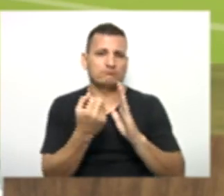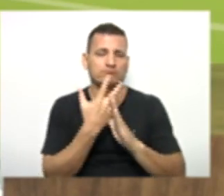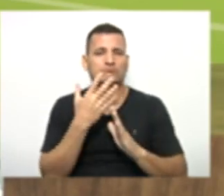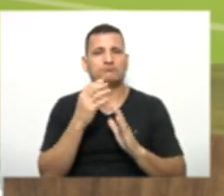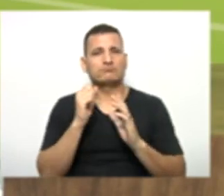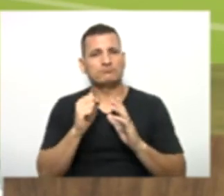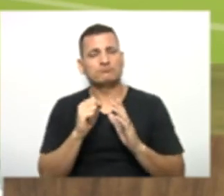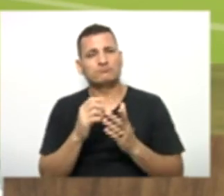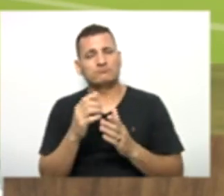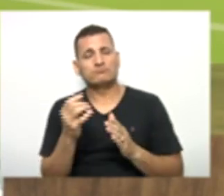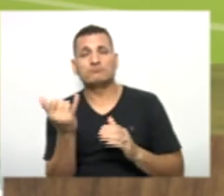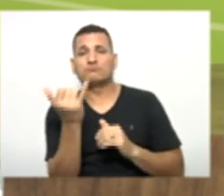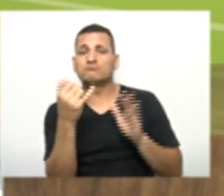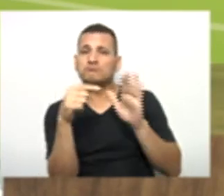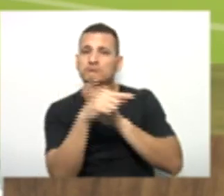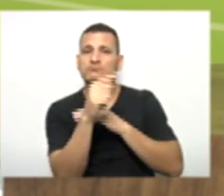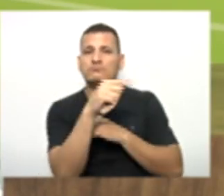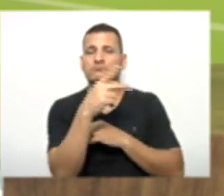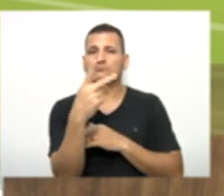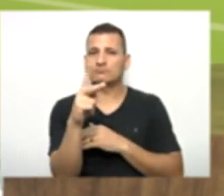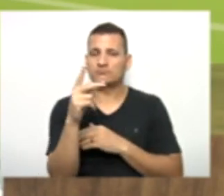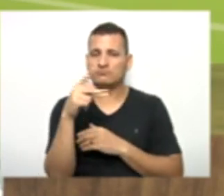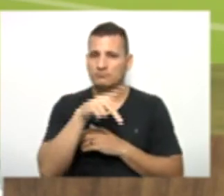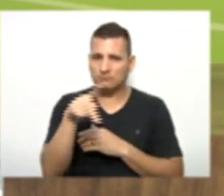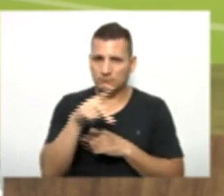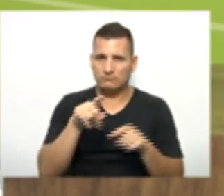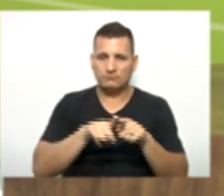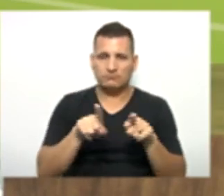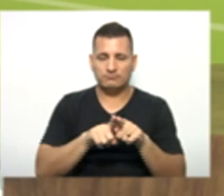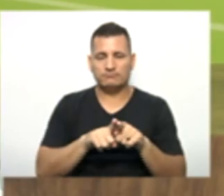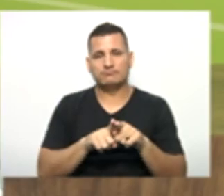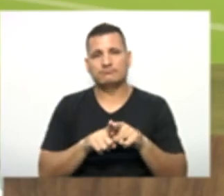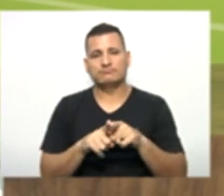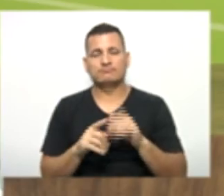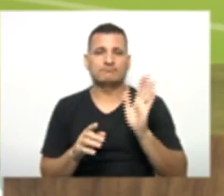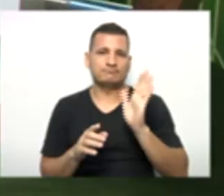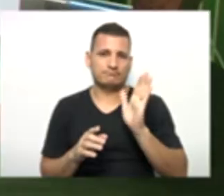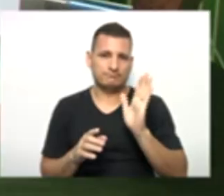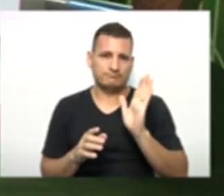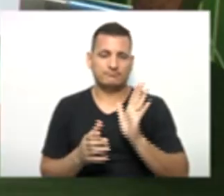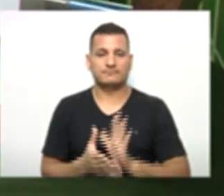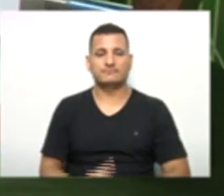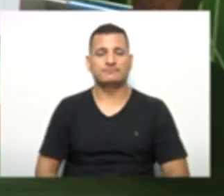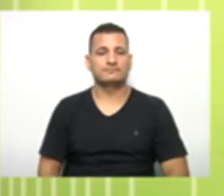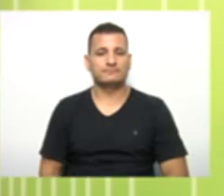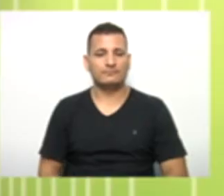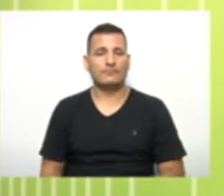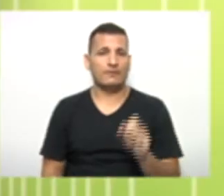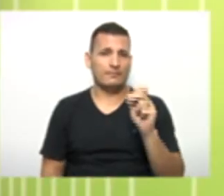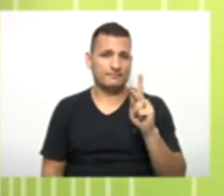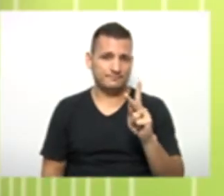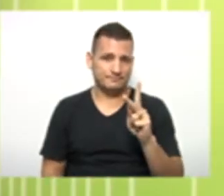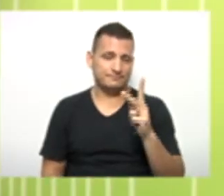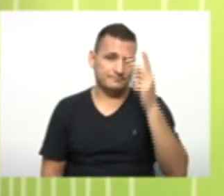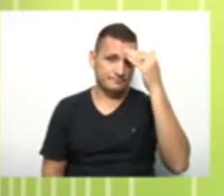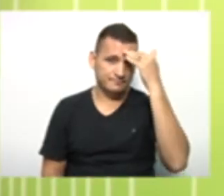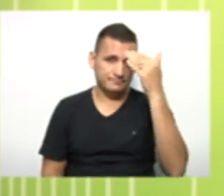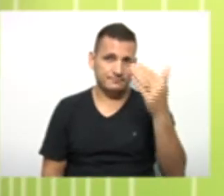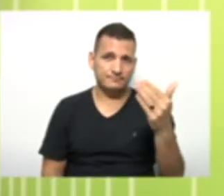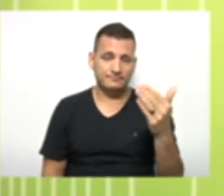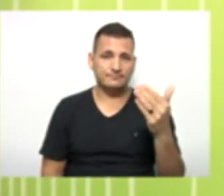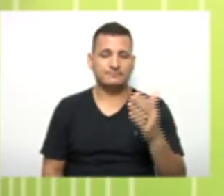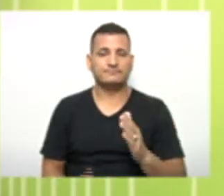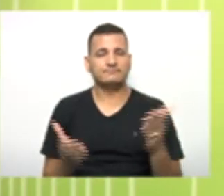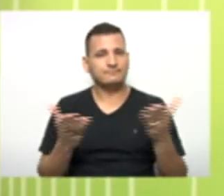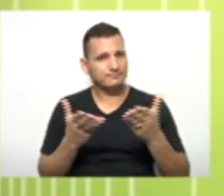via o seu professor, nós vamos estar respondendo. Até a próxima aula, professora. Ok, meus queridos, muito obrigada, né,